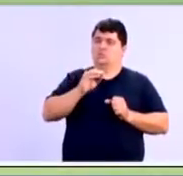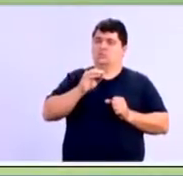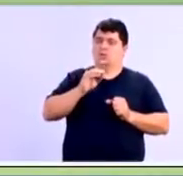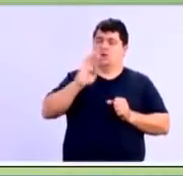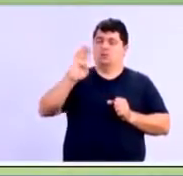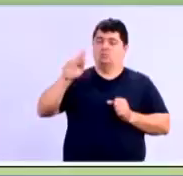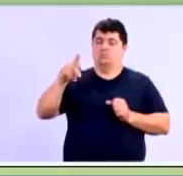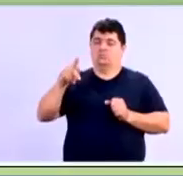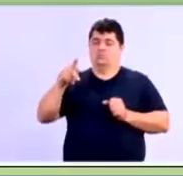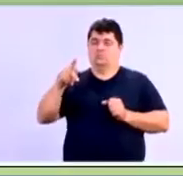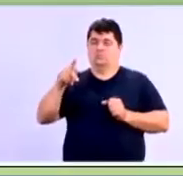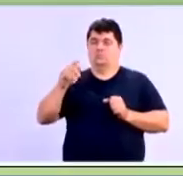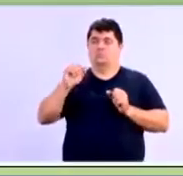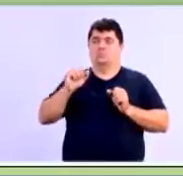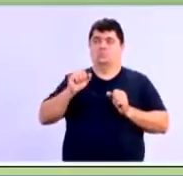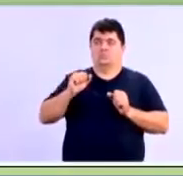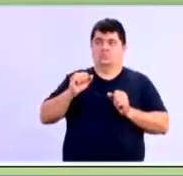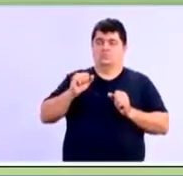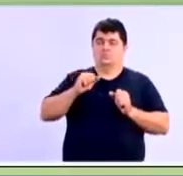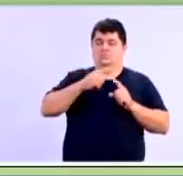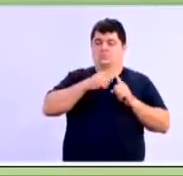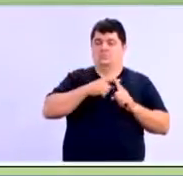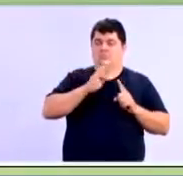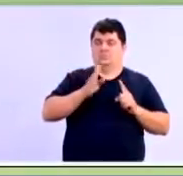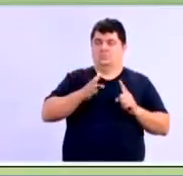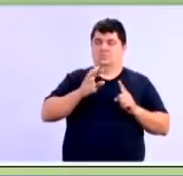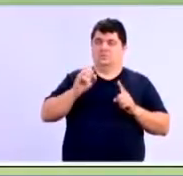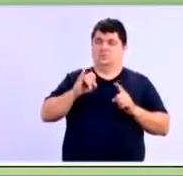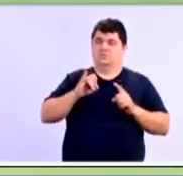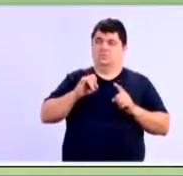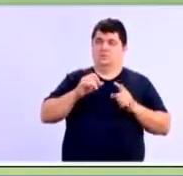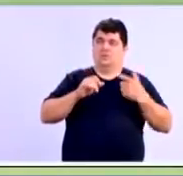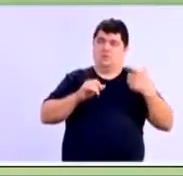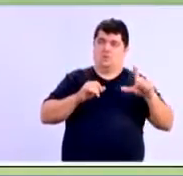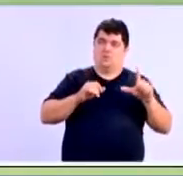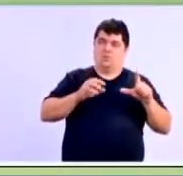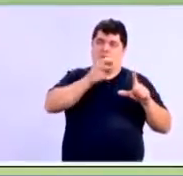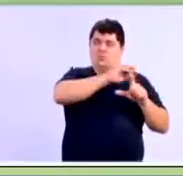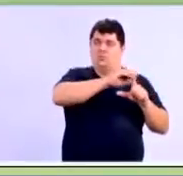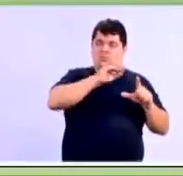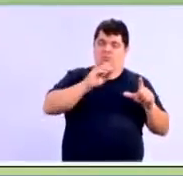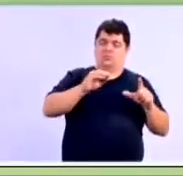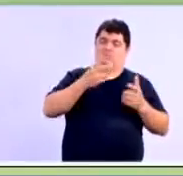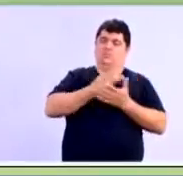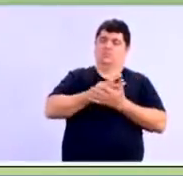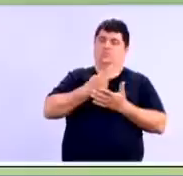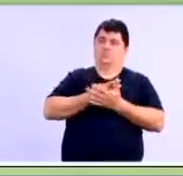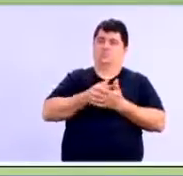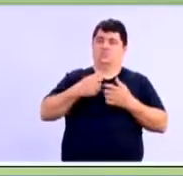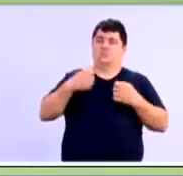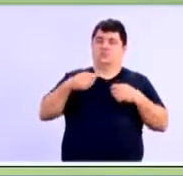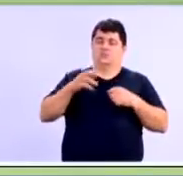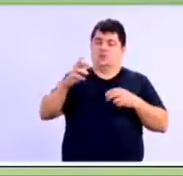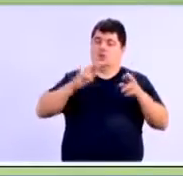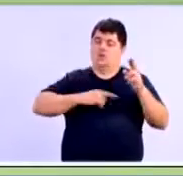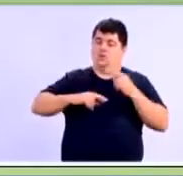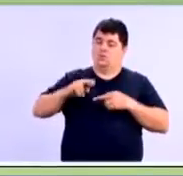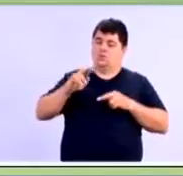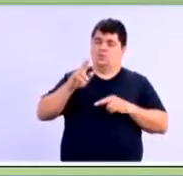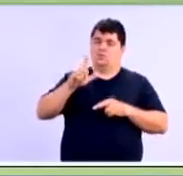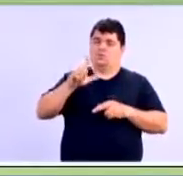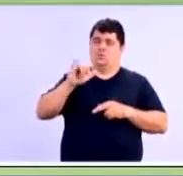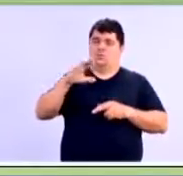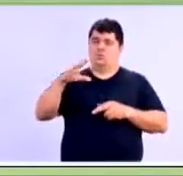balanço, que foi algo explicado, que não... Se pegar aqui, vai dar errado. Então, sempre, quando eu estou trabalhando os retornos, o